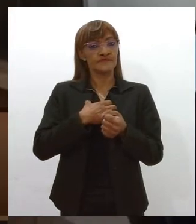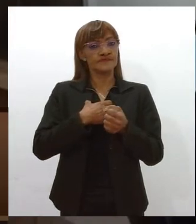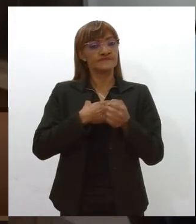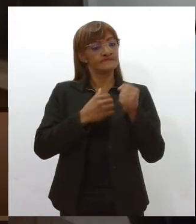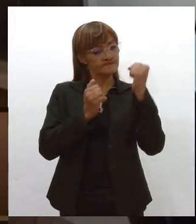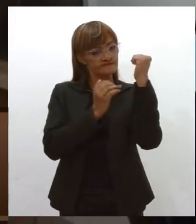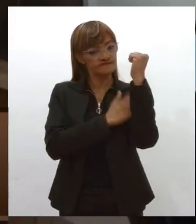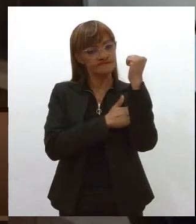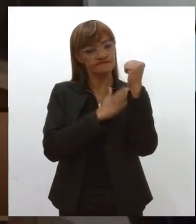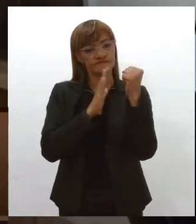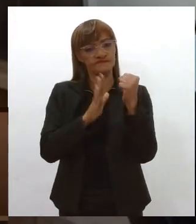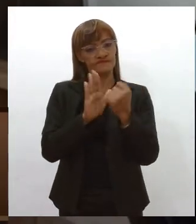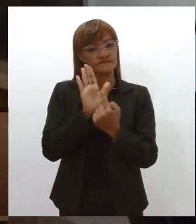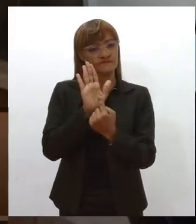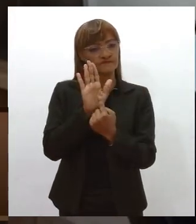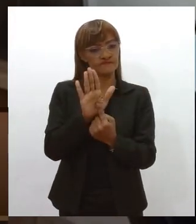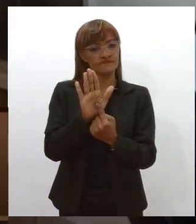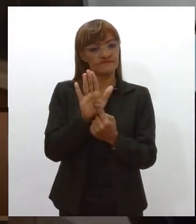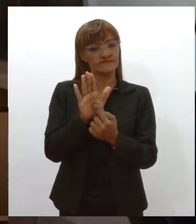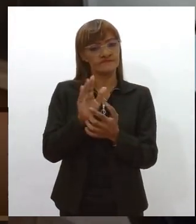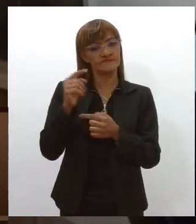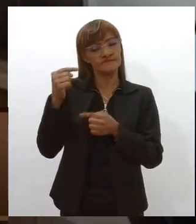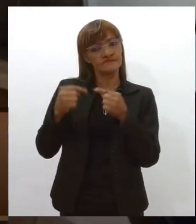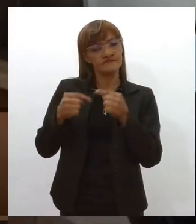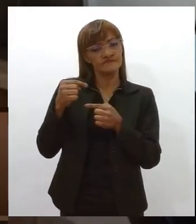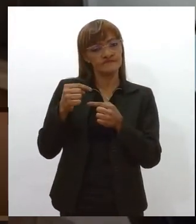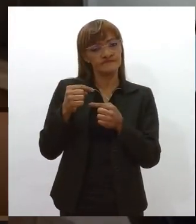gente mostrando, porque eu uno duas coisas.